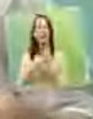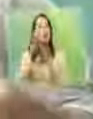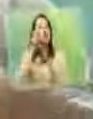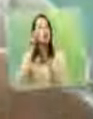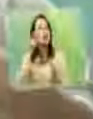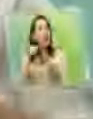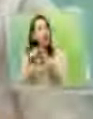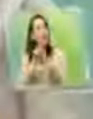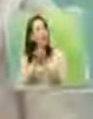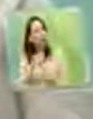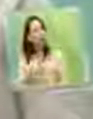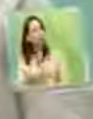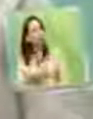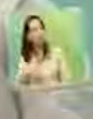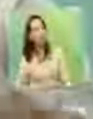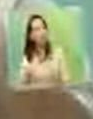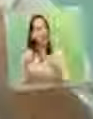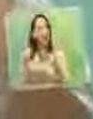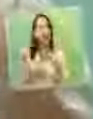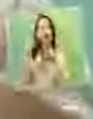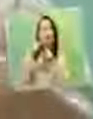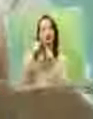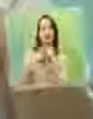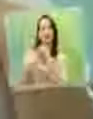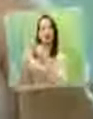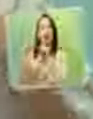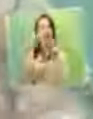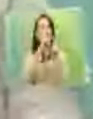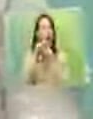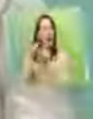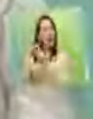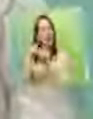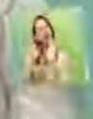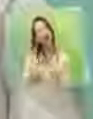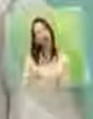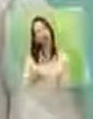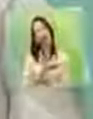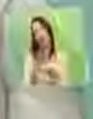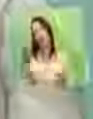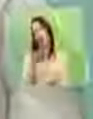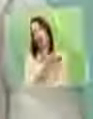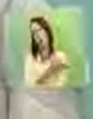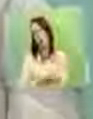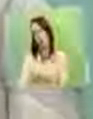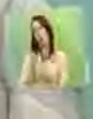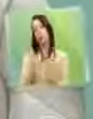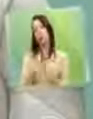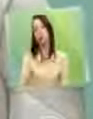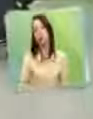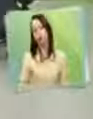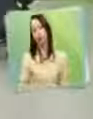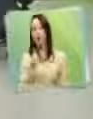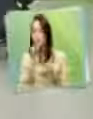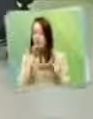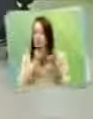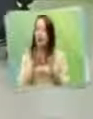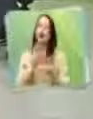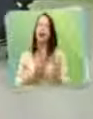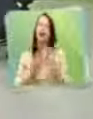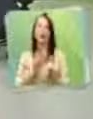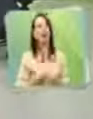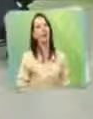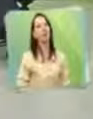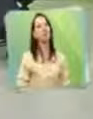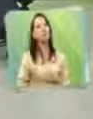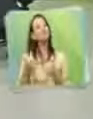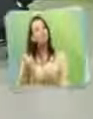maior, ele vai sair melhor também, porque o vocabulário, os conceitos... Já está acostumado, ele fica mais confortável, fica, né? Com